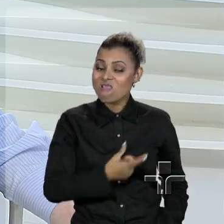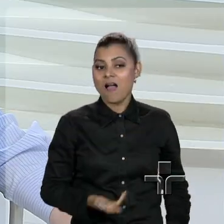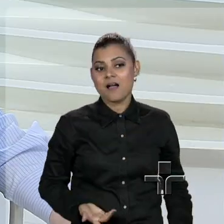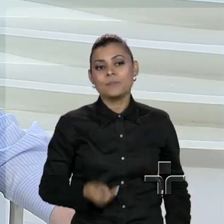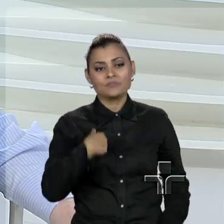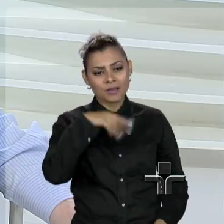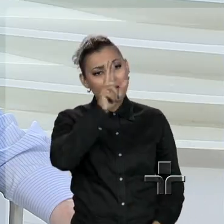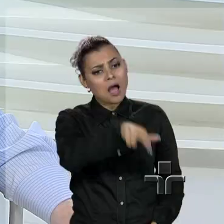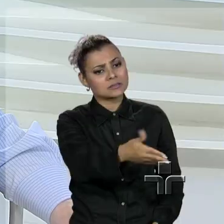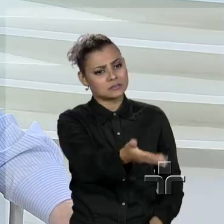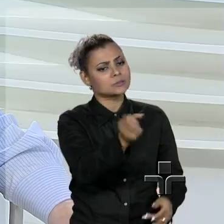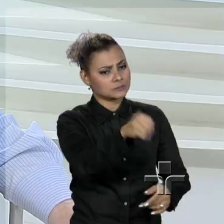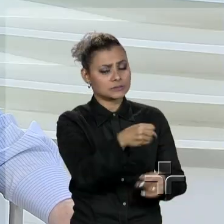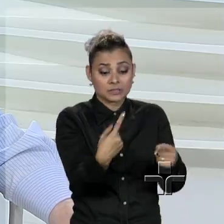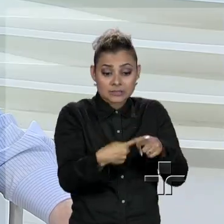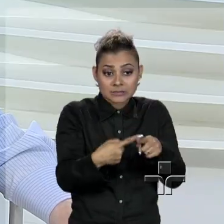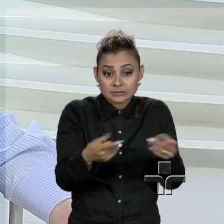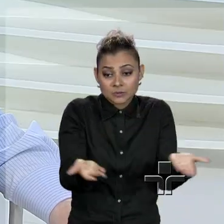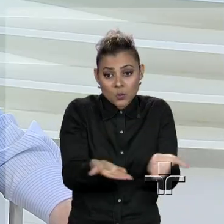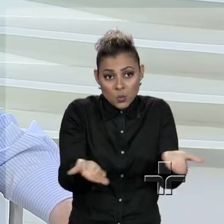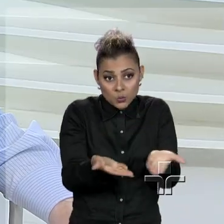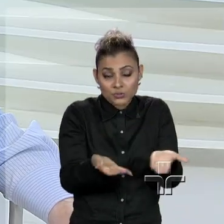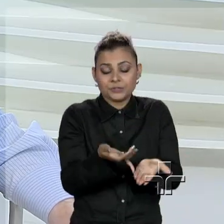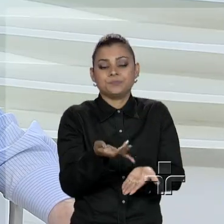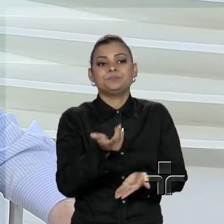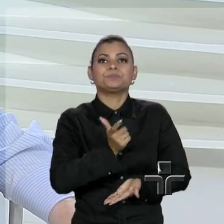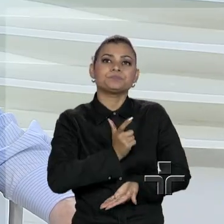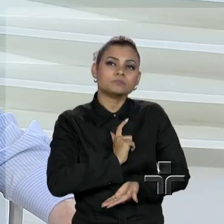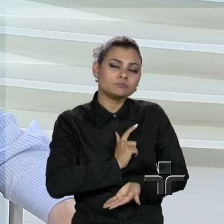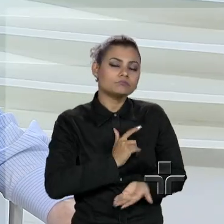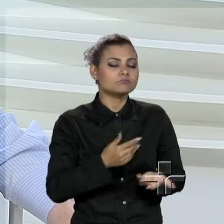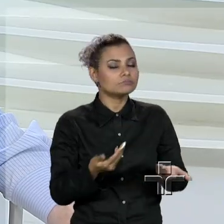razão. Hoje, você tem, na verdade,